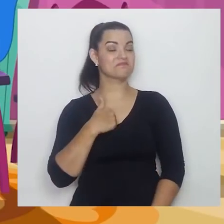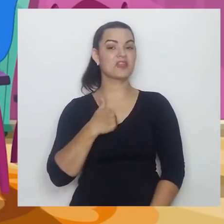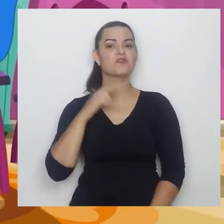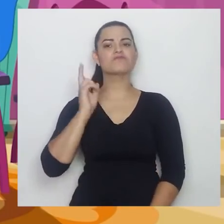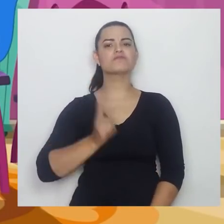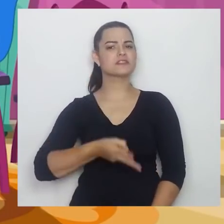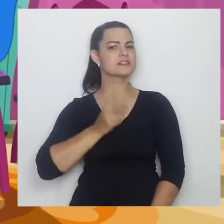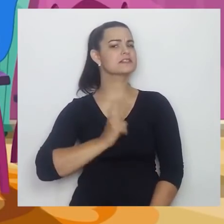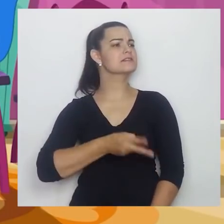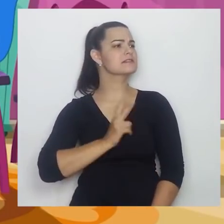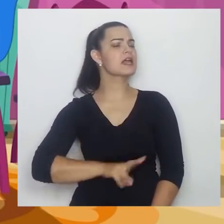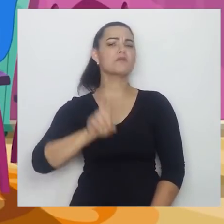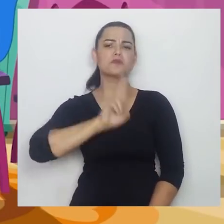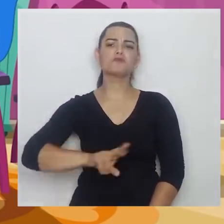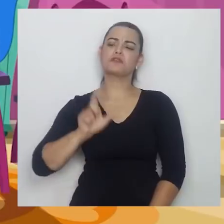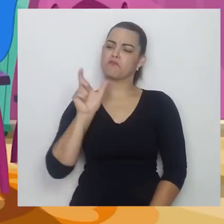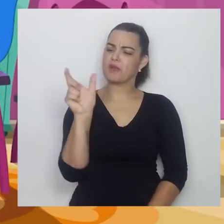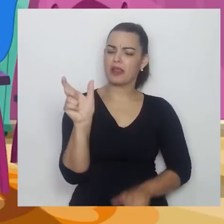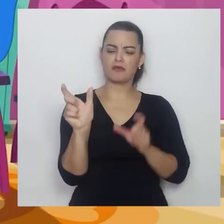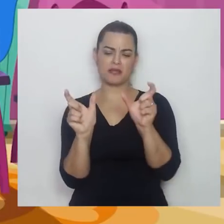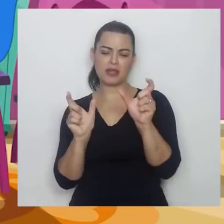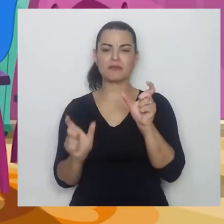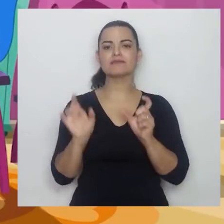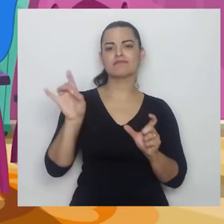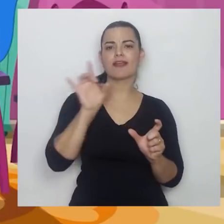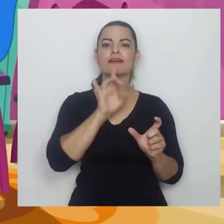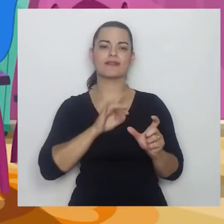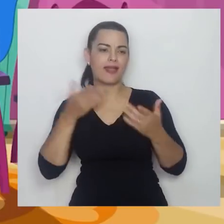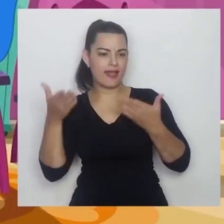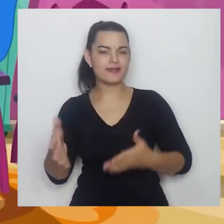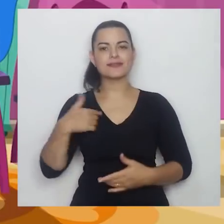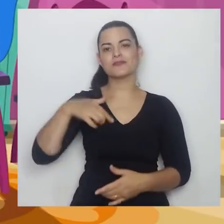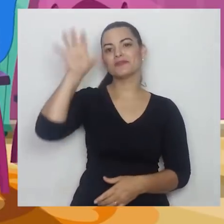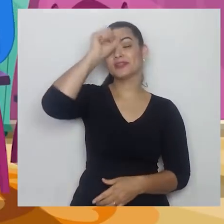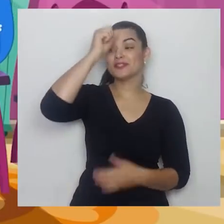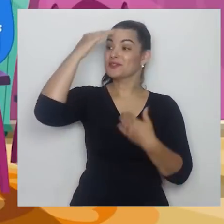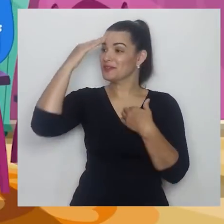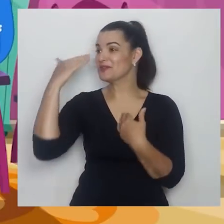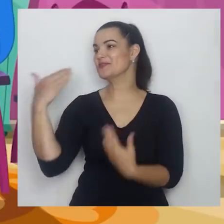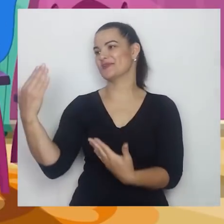essas palavras sempre que precisar. Obrigada por me ajudar, Puquê.